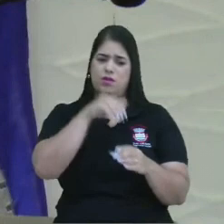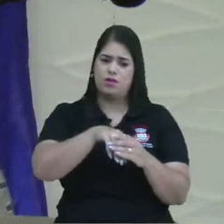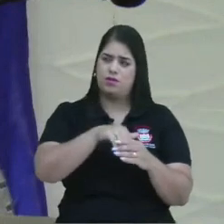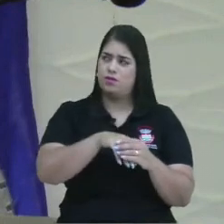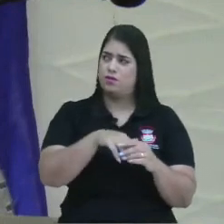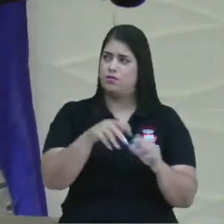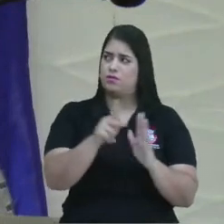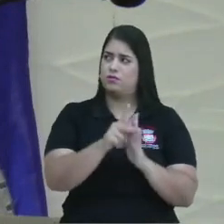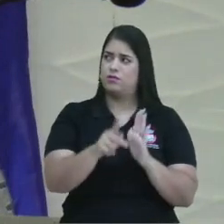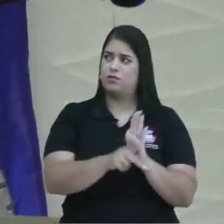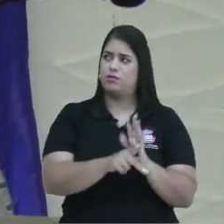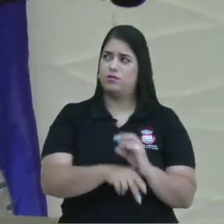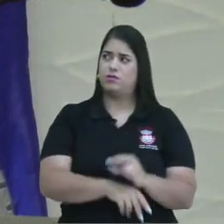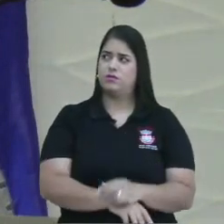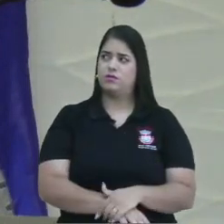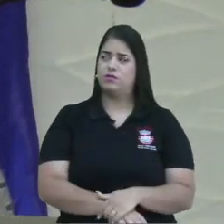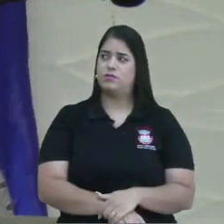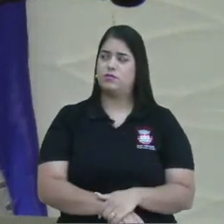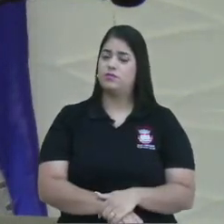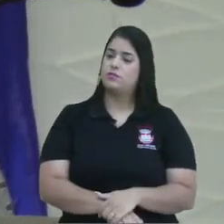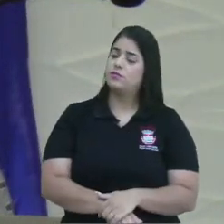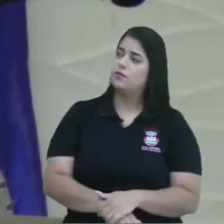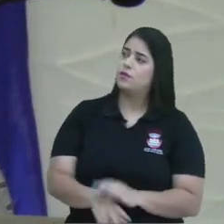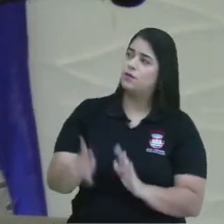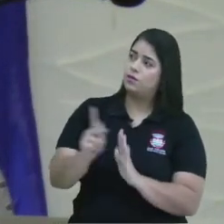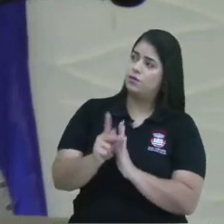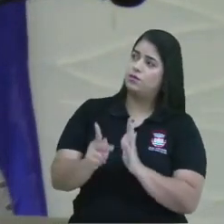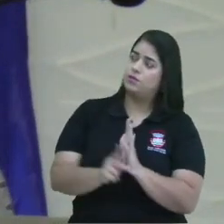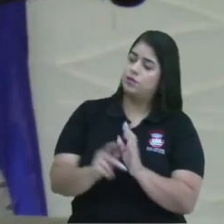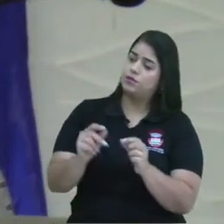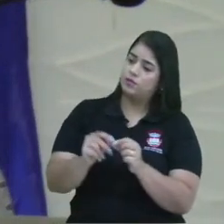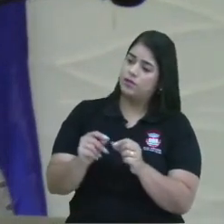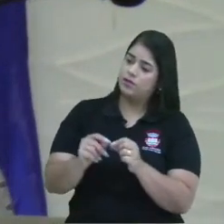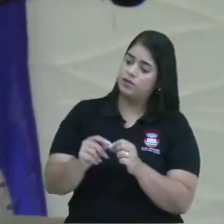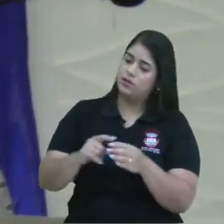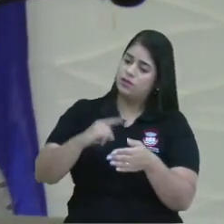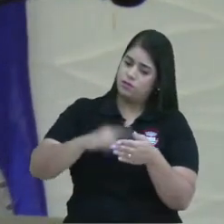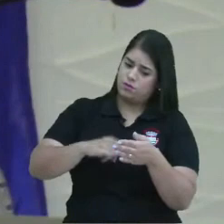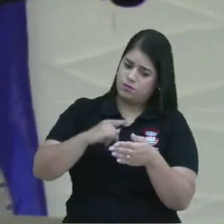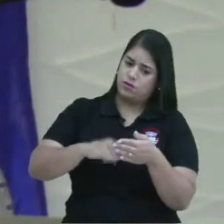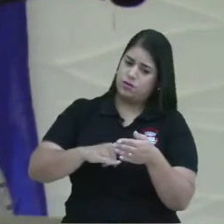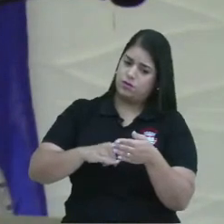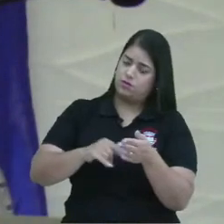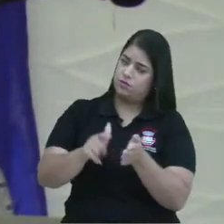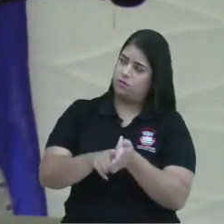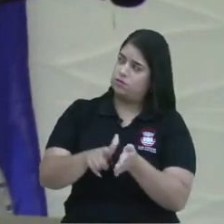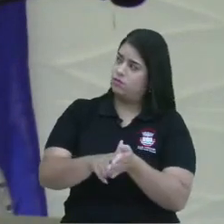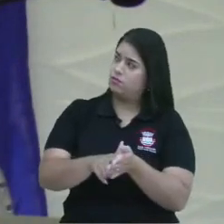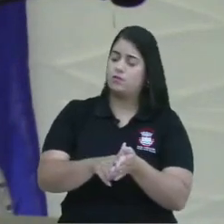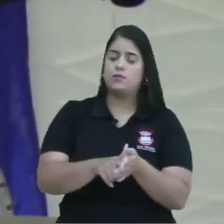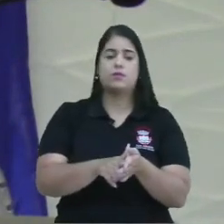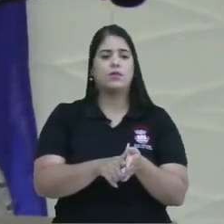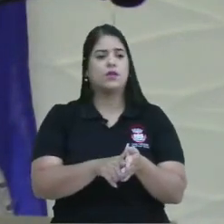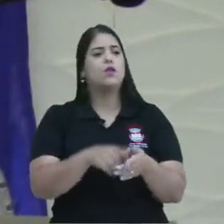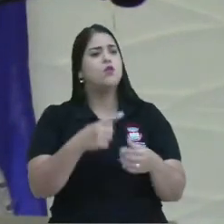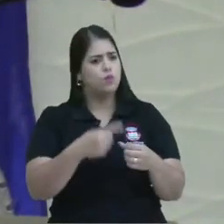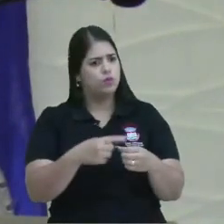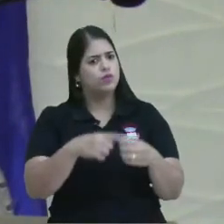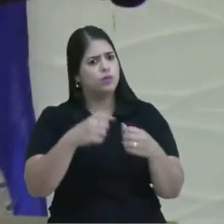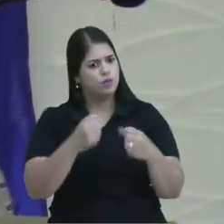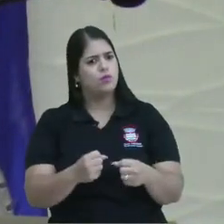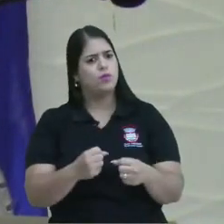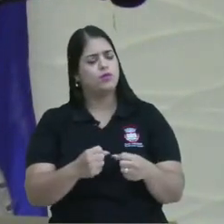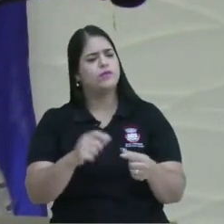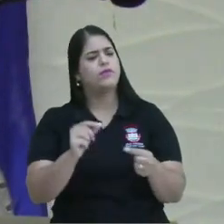Fazer o projeto, redigir o projeto para o município fazer as carteirinhas, doação. Pronto, o município pode, peço ao município que